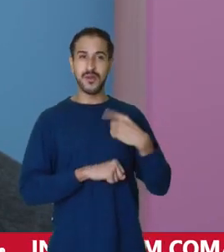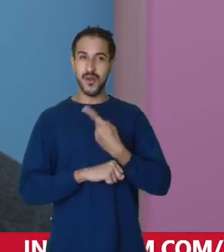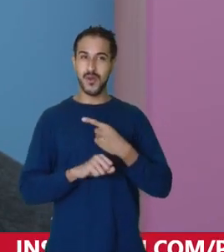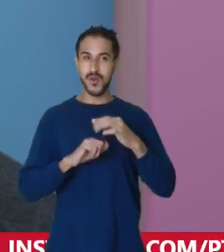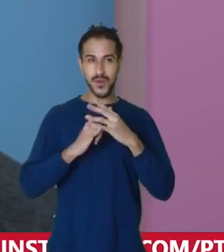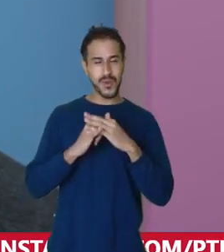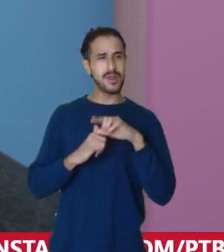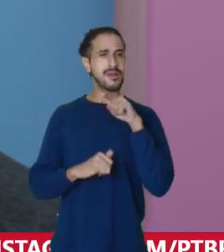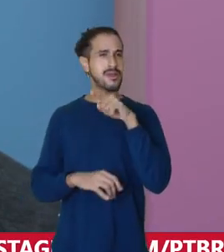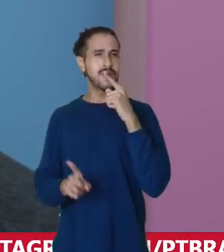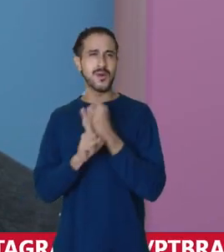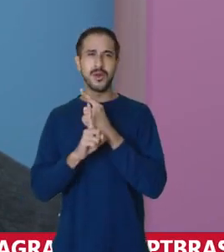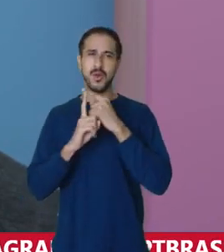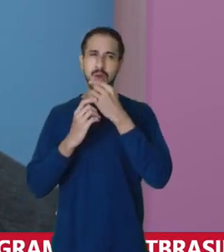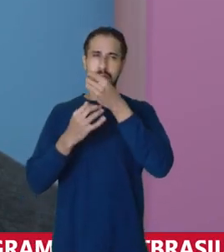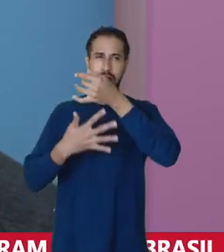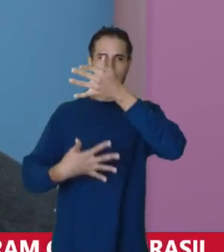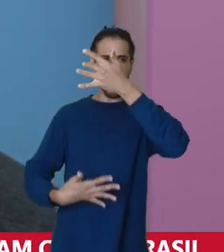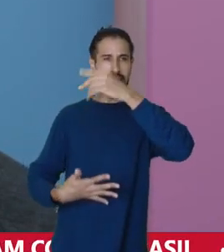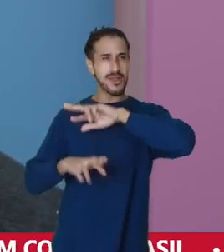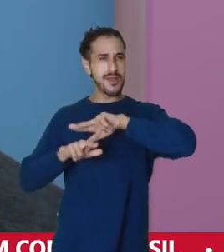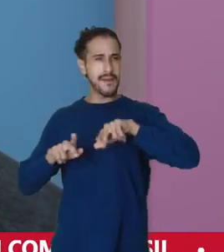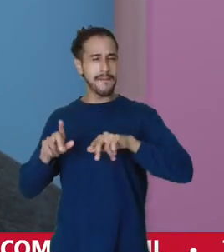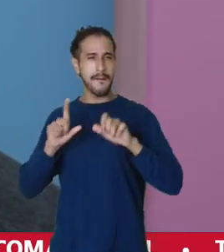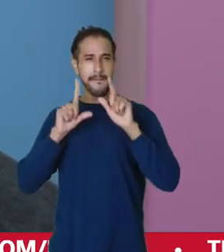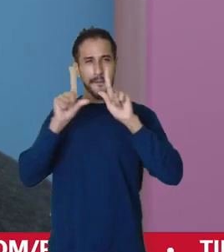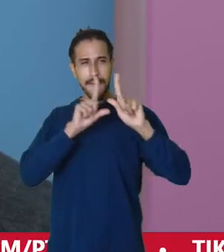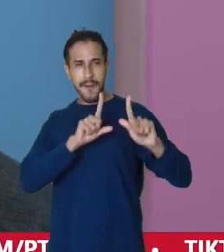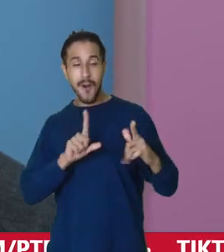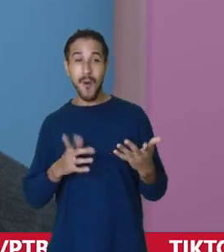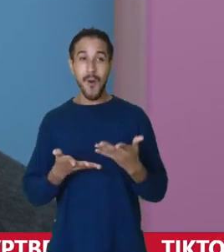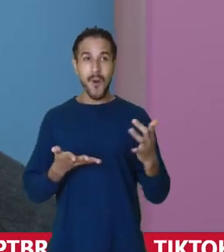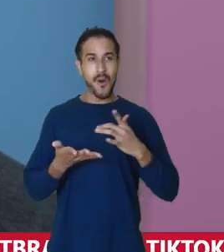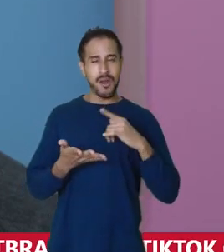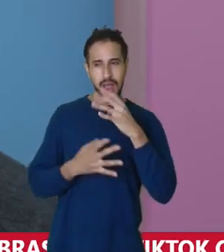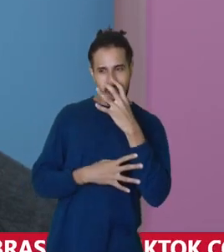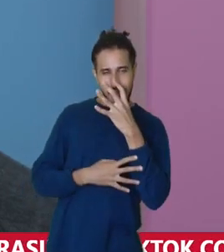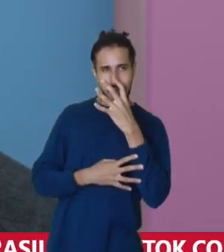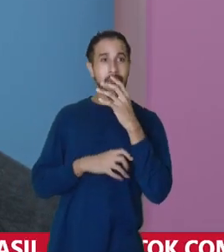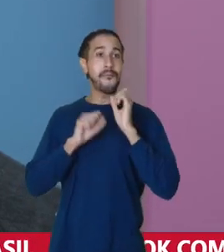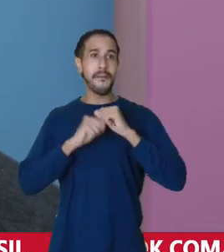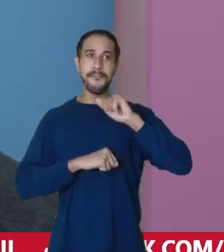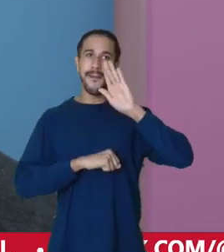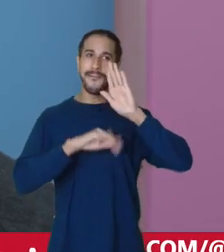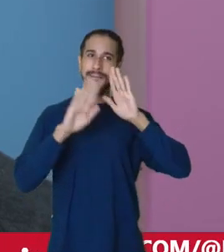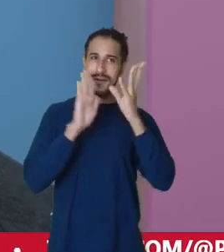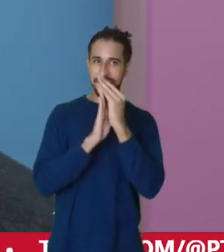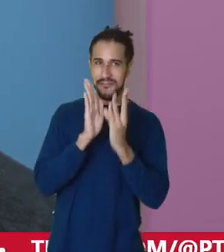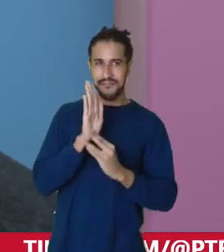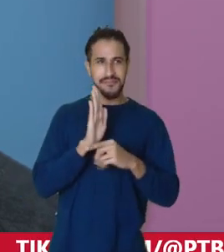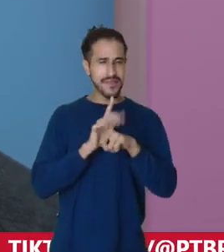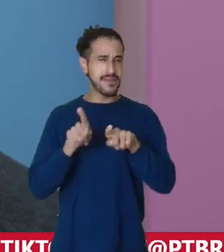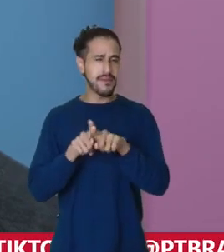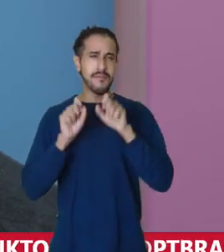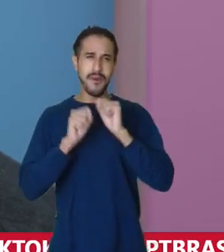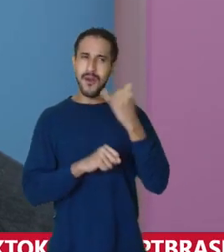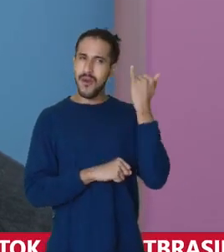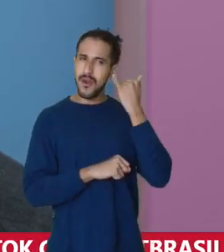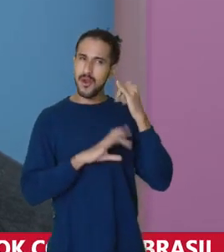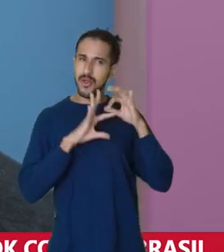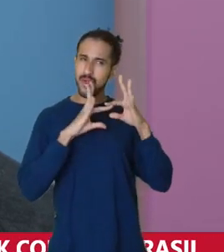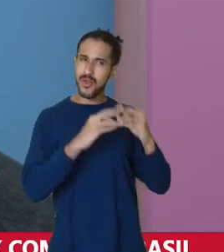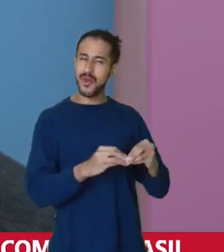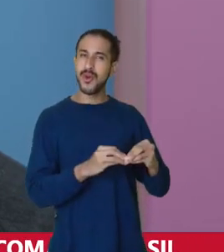YouTube. Lá você encontra todos os nossos episódios exibidos hoje na íntegra e muito mais conteúdo. Você também pode ouvir todos os